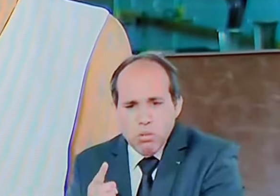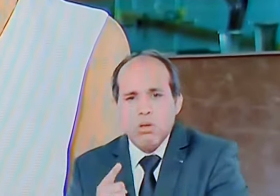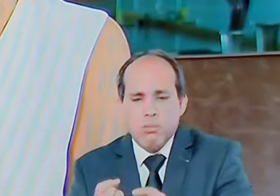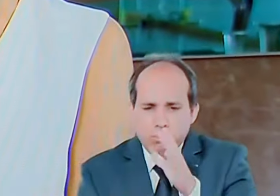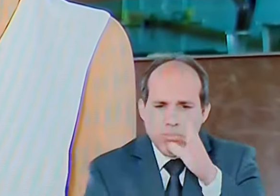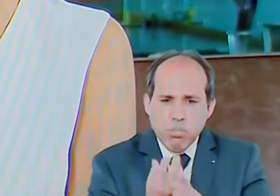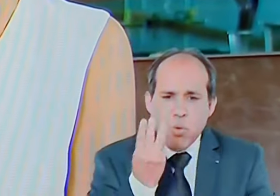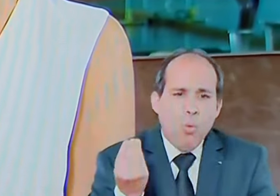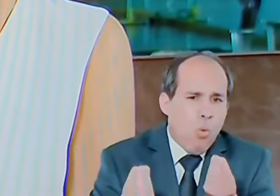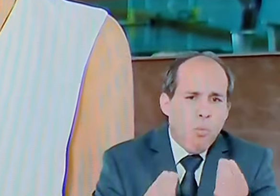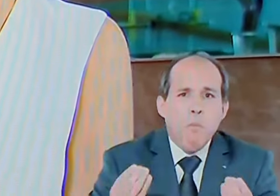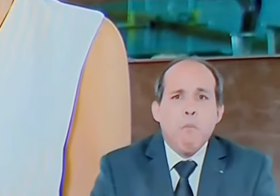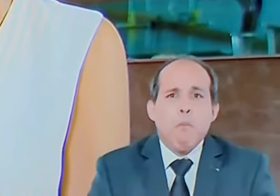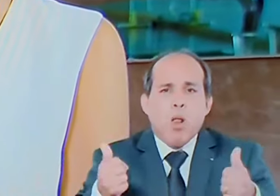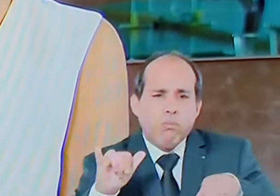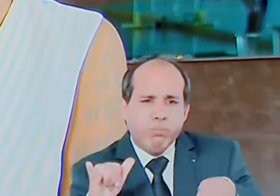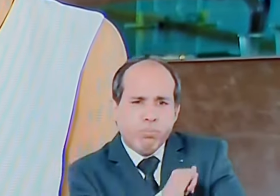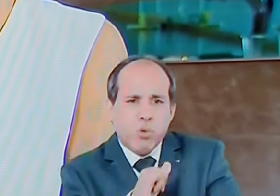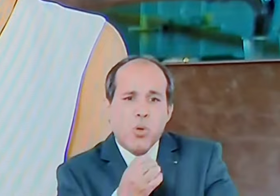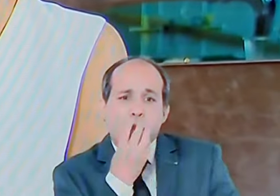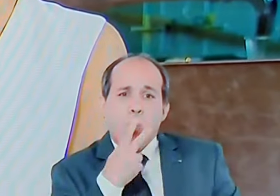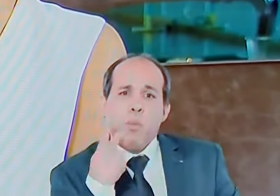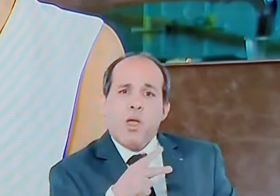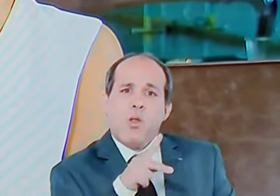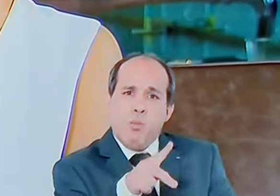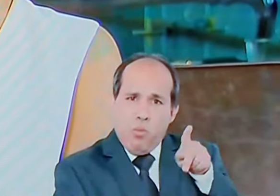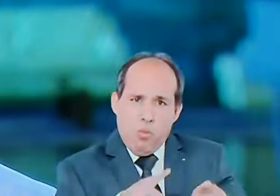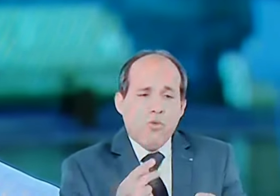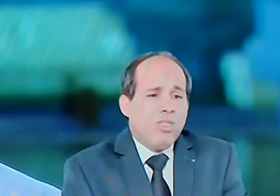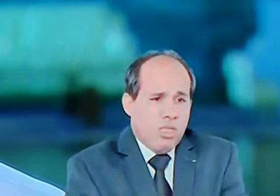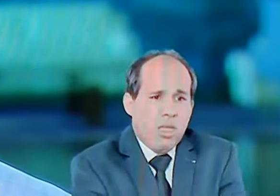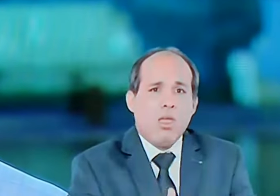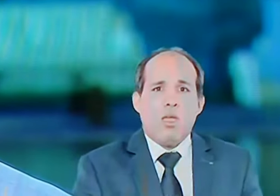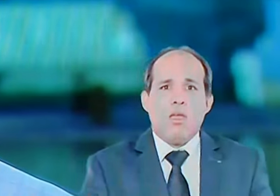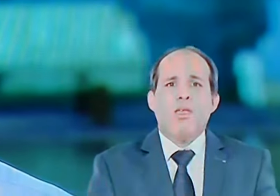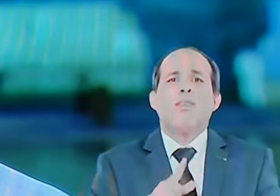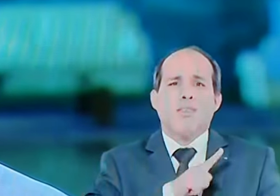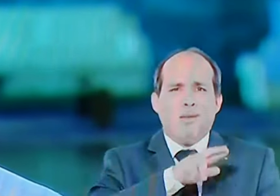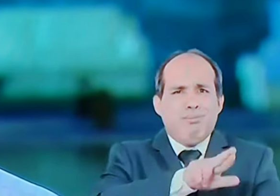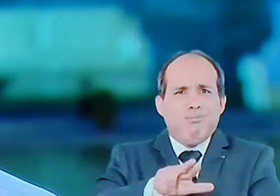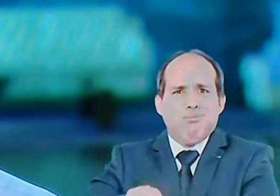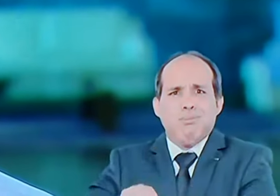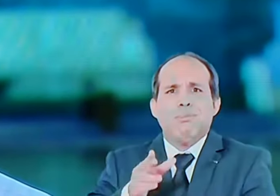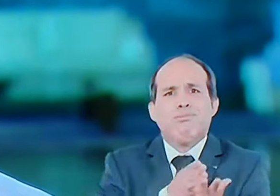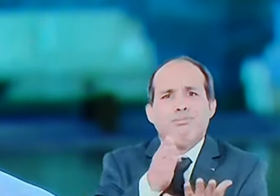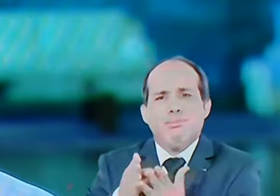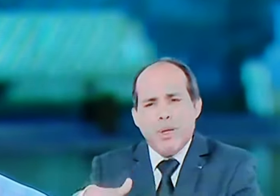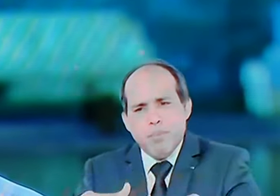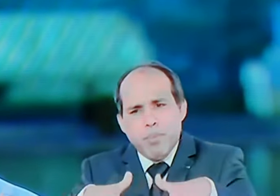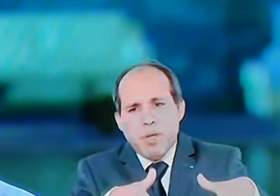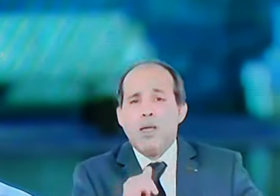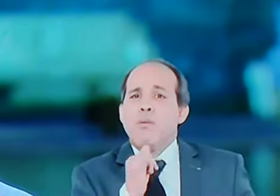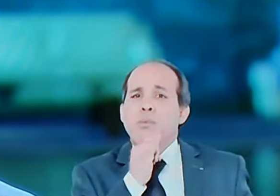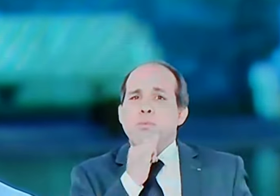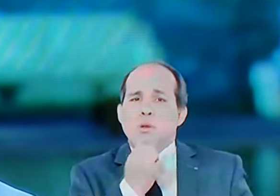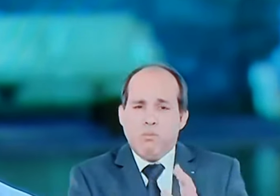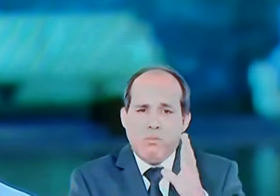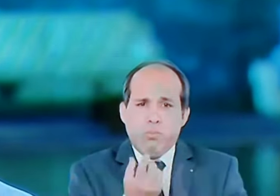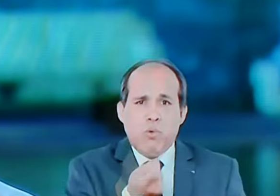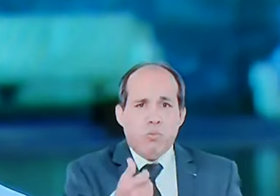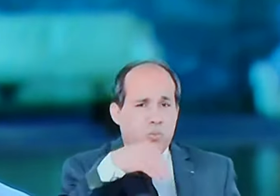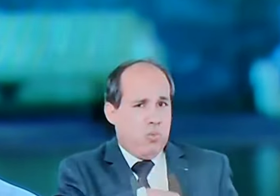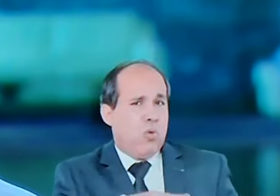implementar as melhores soluções para o bem-estar do nosso povo. Várias medidas foram tomadas. Instituímos o